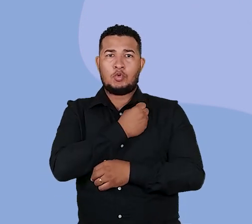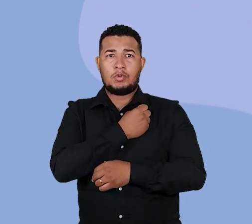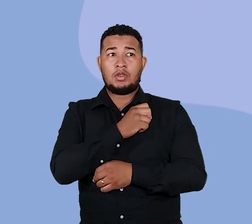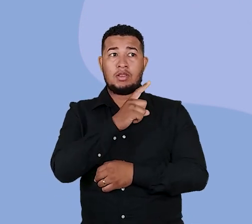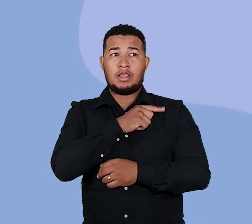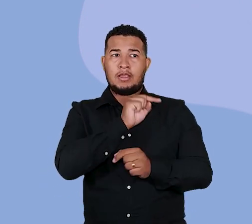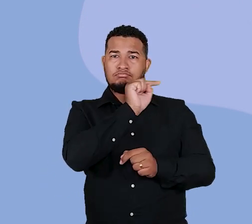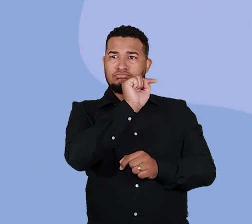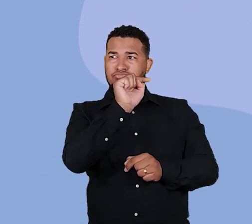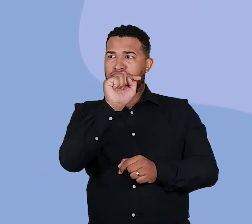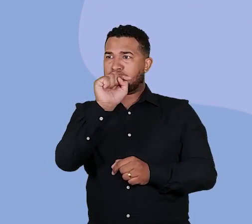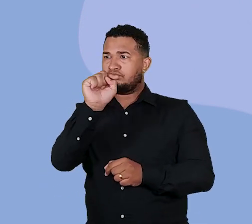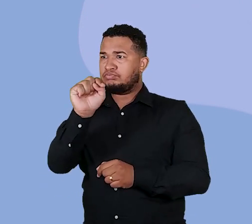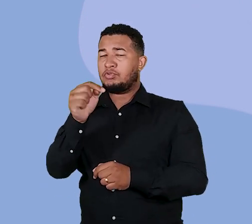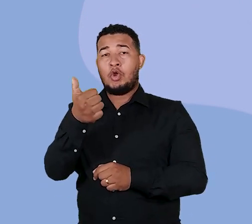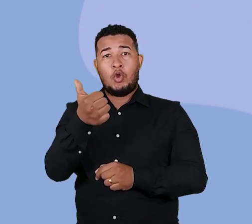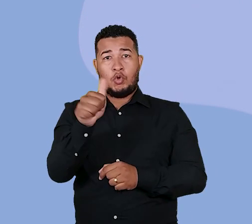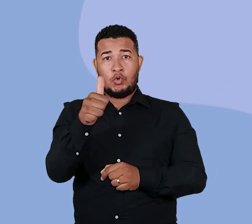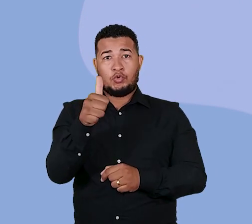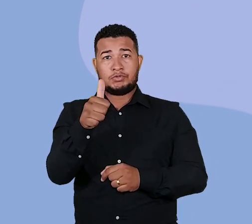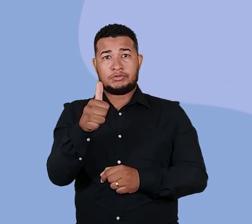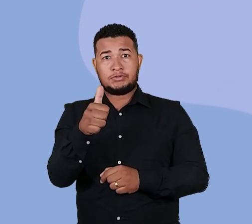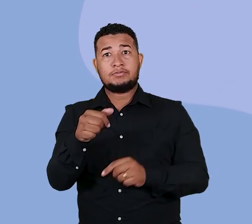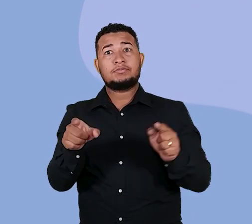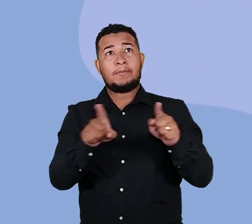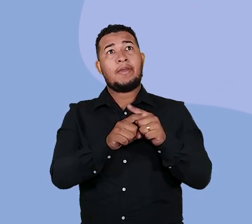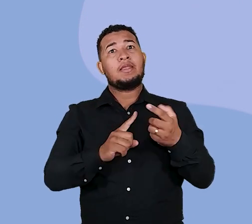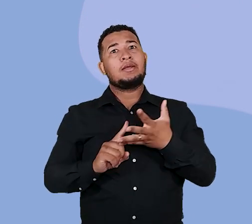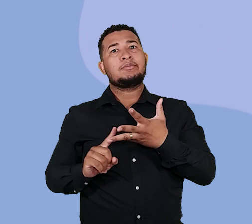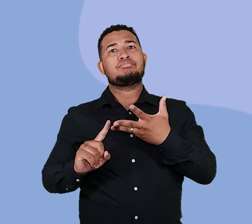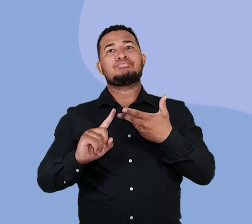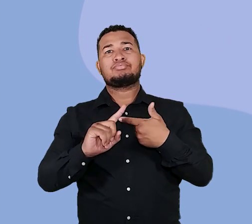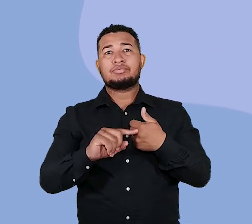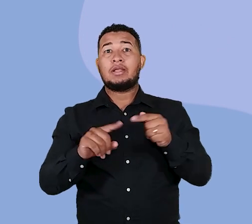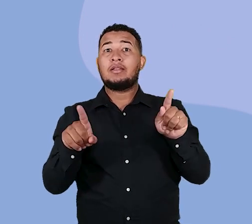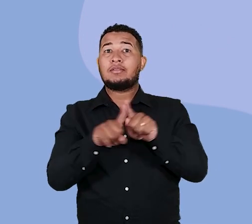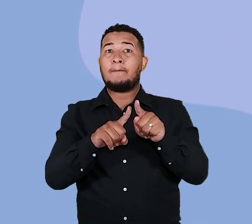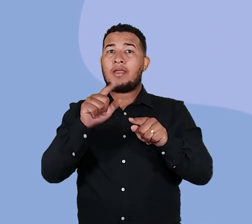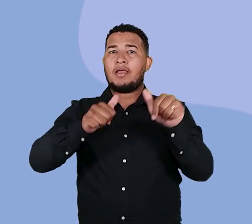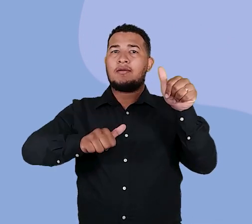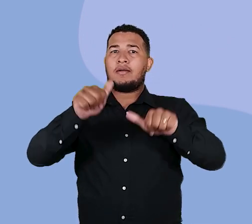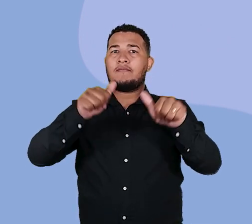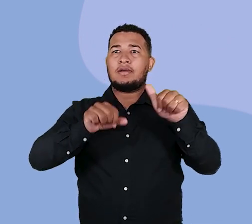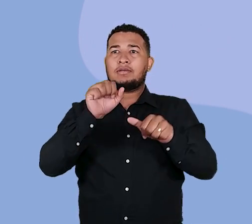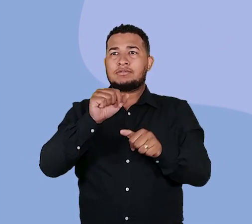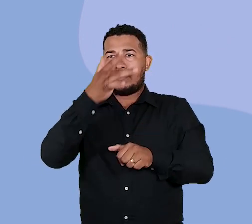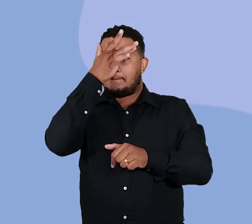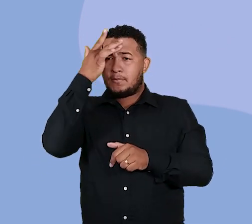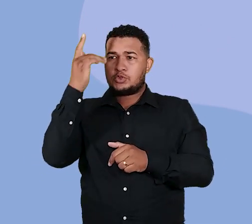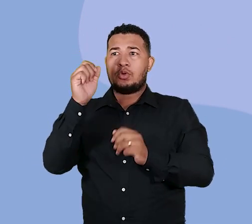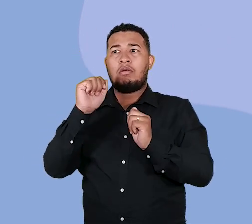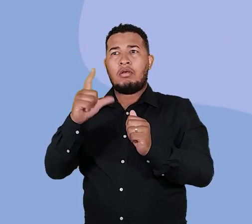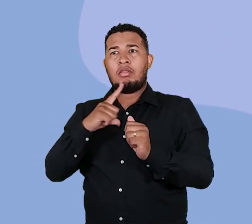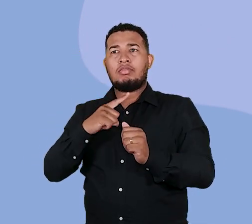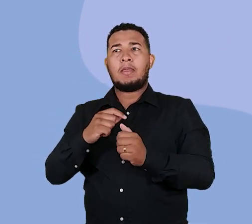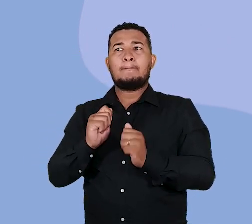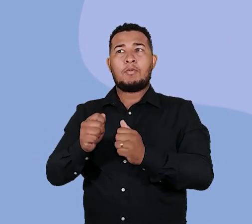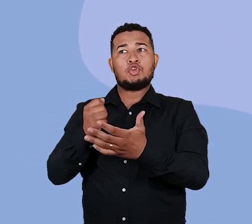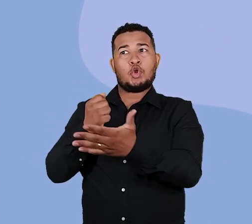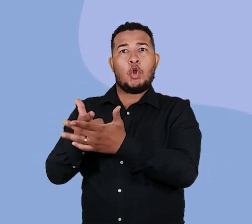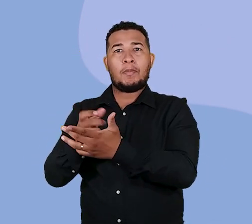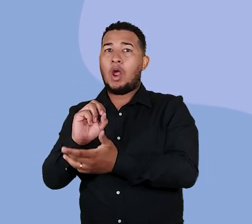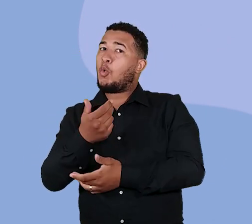número com 11 dígitos e, além de muitas funções, serve para avaliar se um comprador terá crédito ou